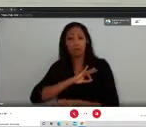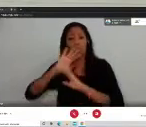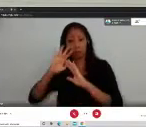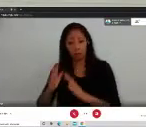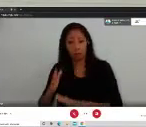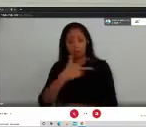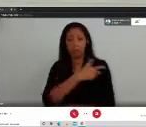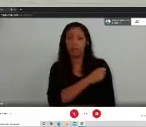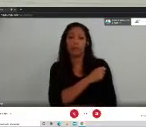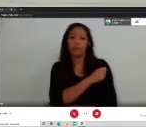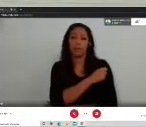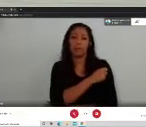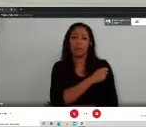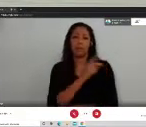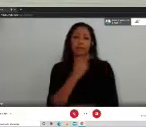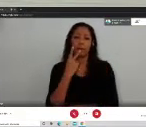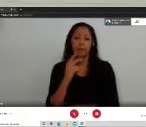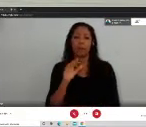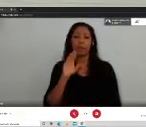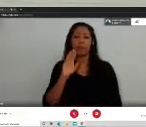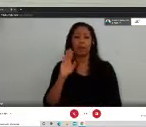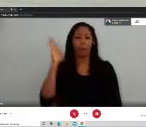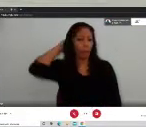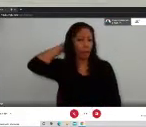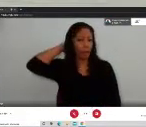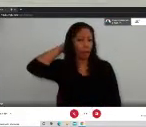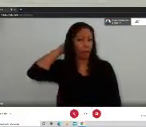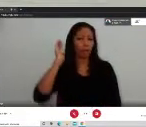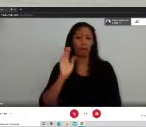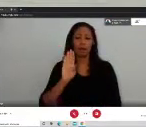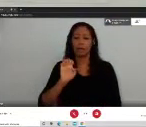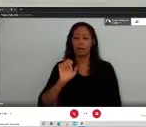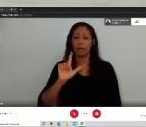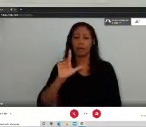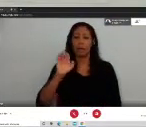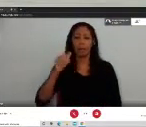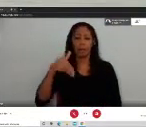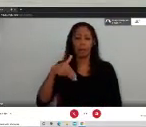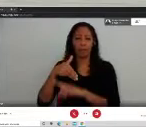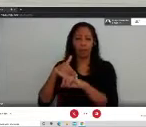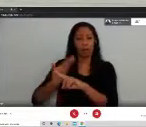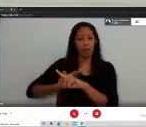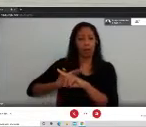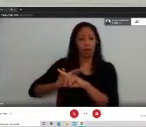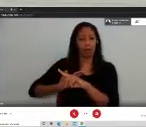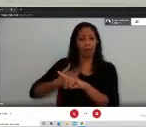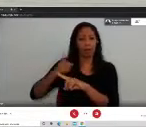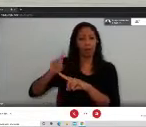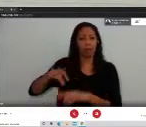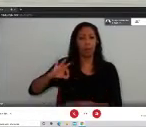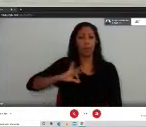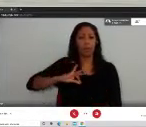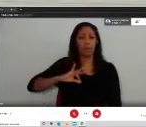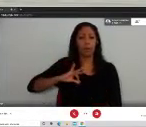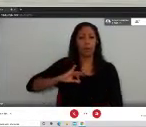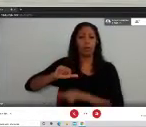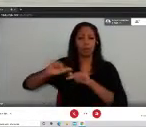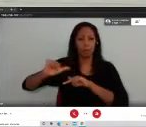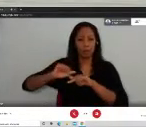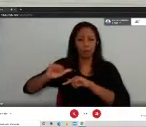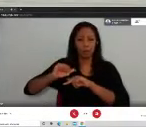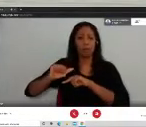Eu cito aqui Belém do Pará, onde um amigo meu é policial, que está na linha de frente, e ele me